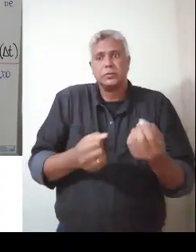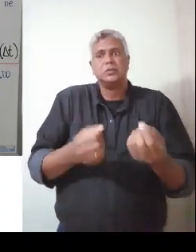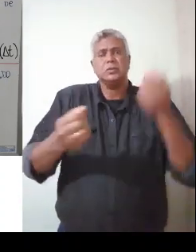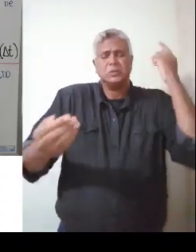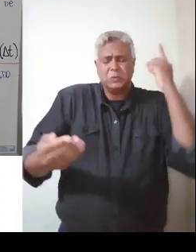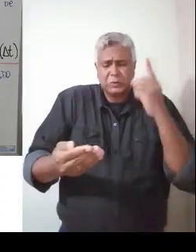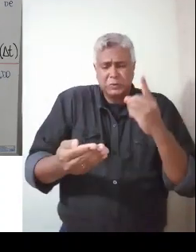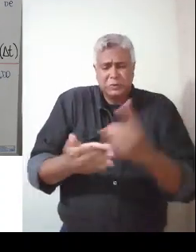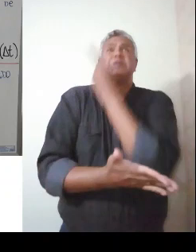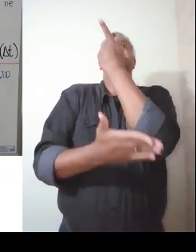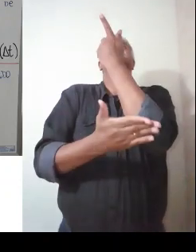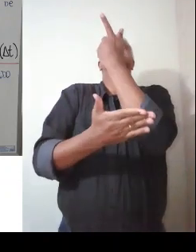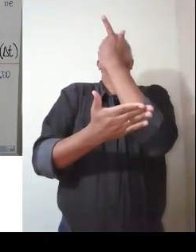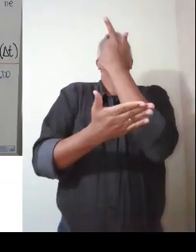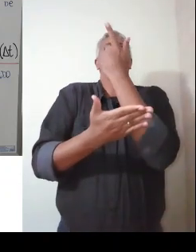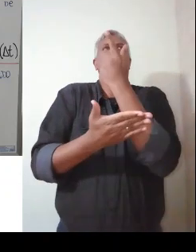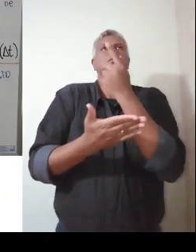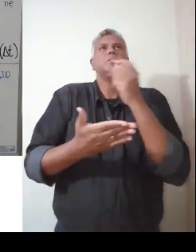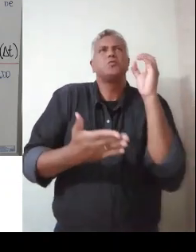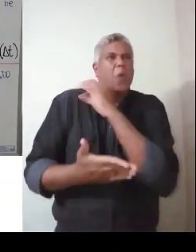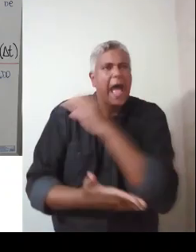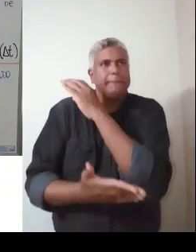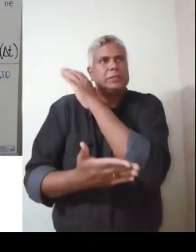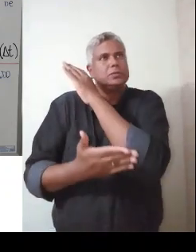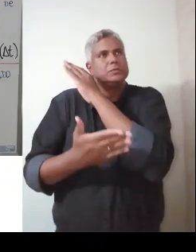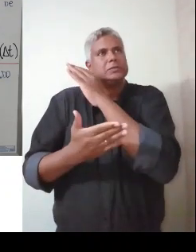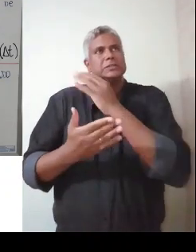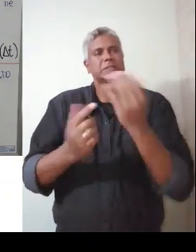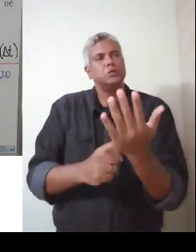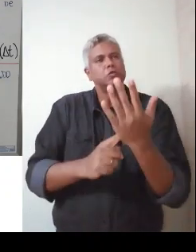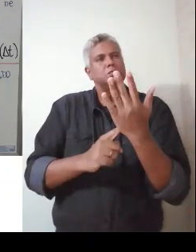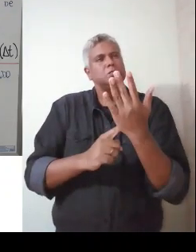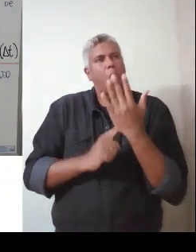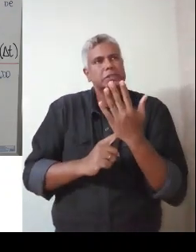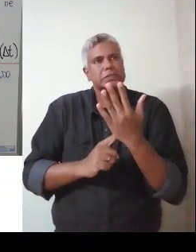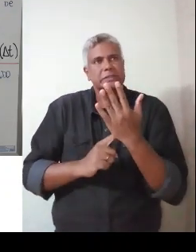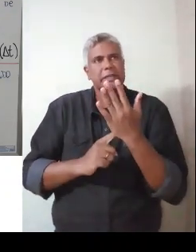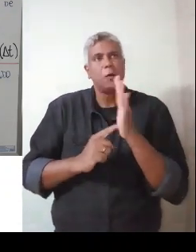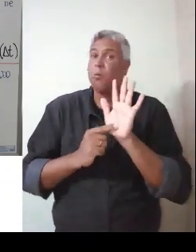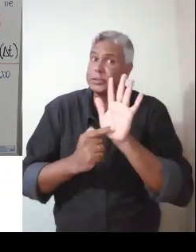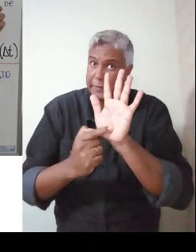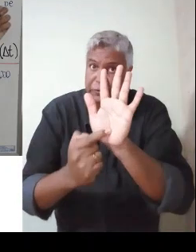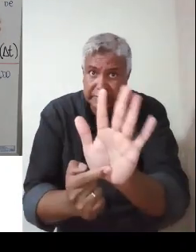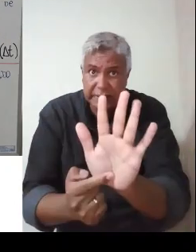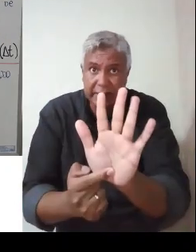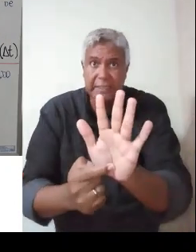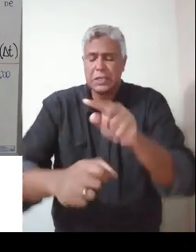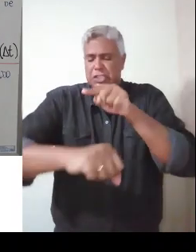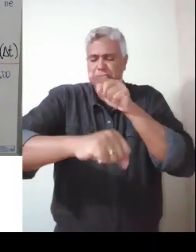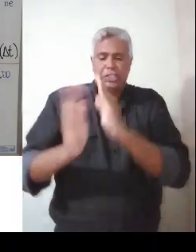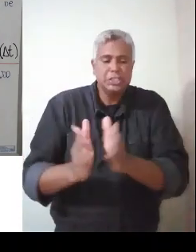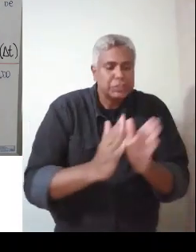um estalo. Coisas momentâneas nos definem o que podemos chamar de instante de